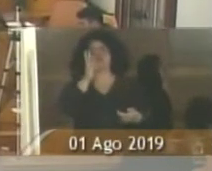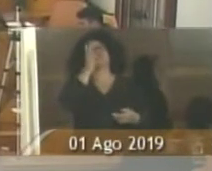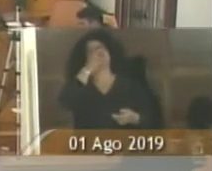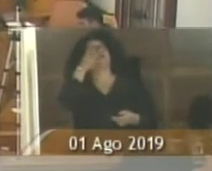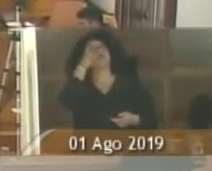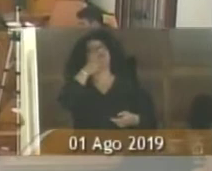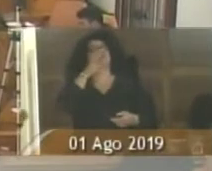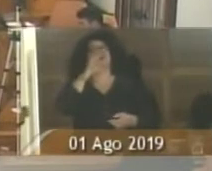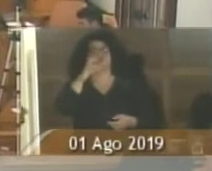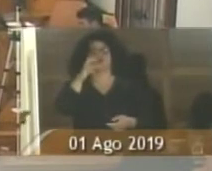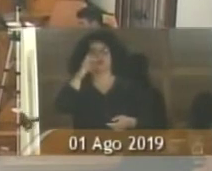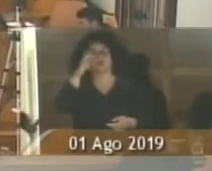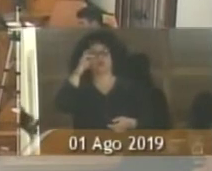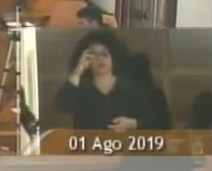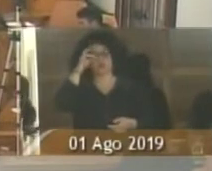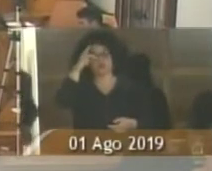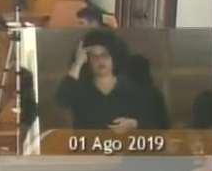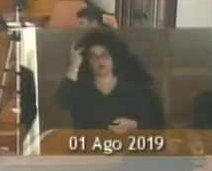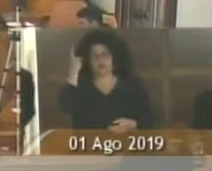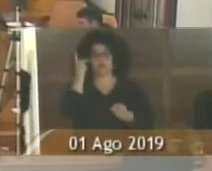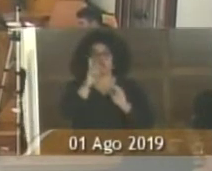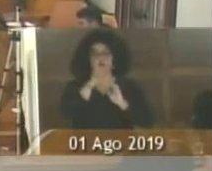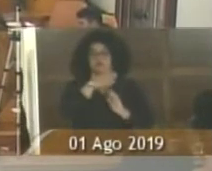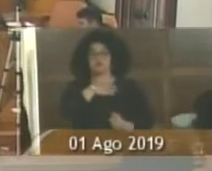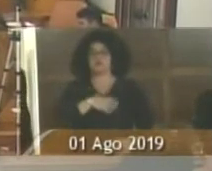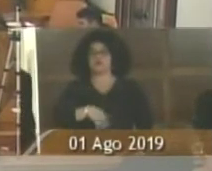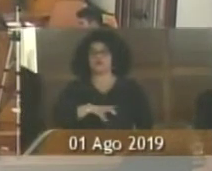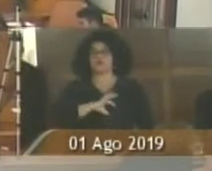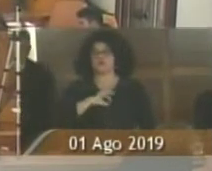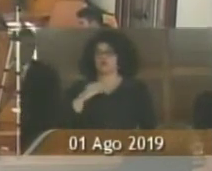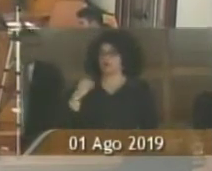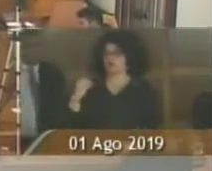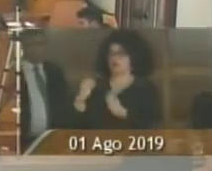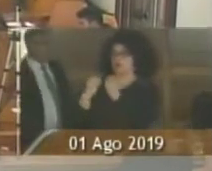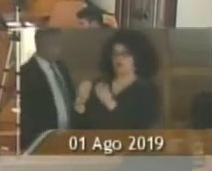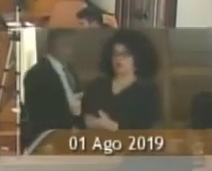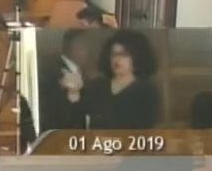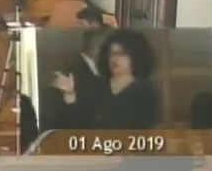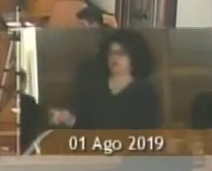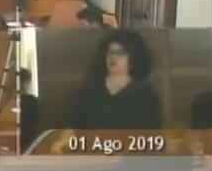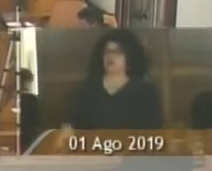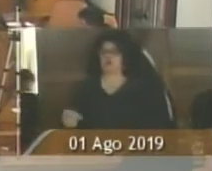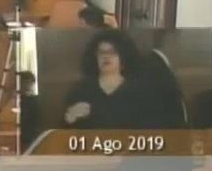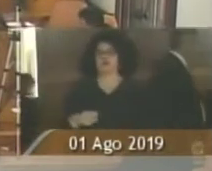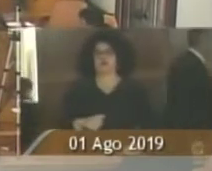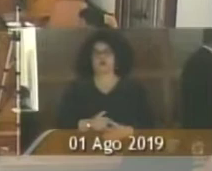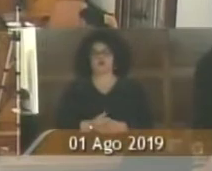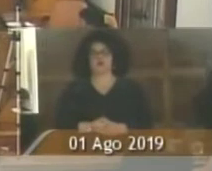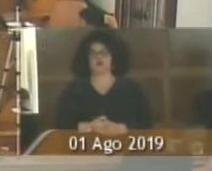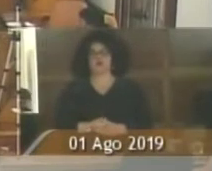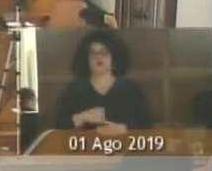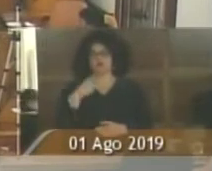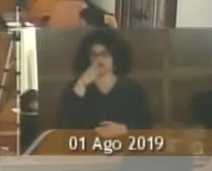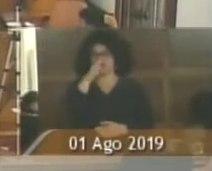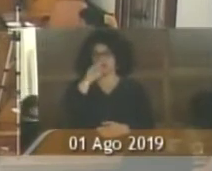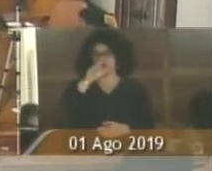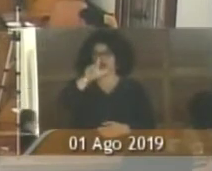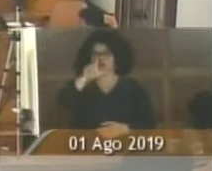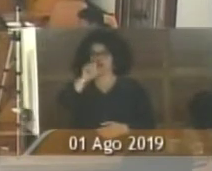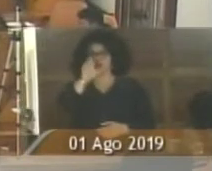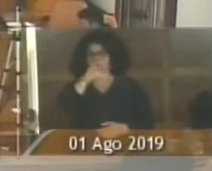Matérias, vereador Camu. Projeto de decreto legislativo número 018, concedendo a medalha. Mérito João Arquimedes da Silva ao senhor Paulo César